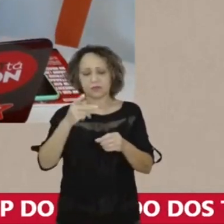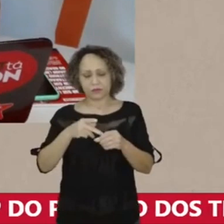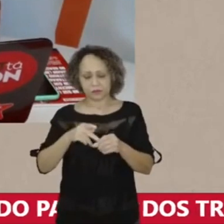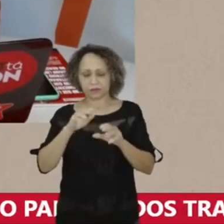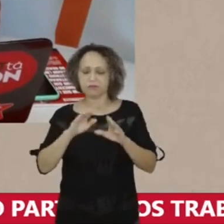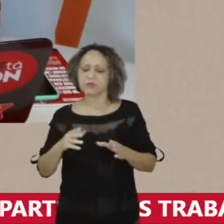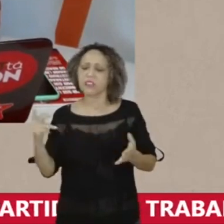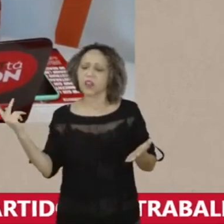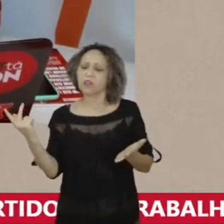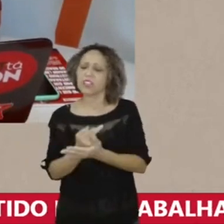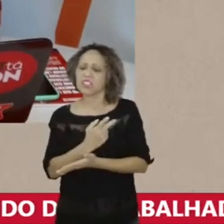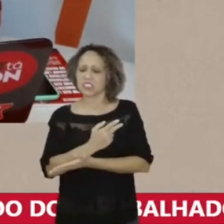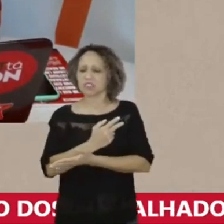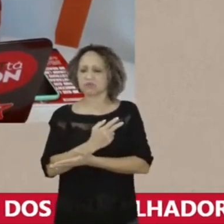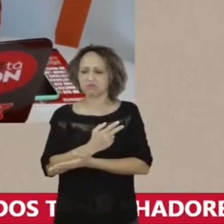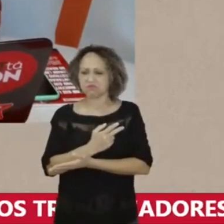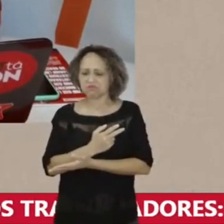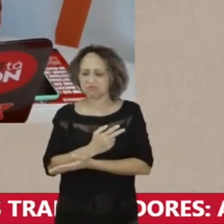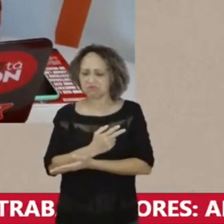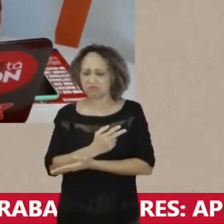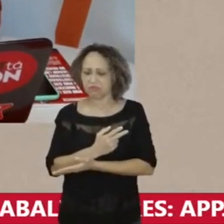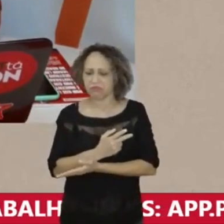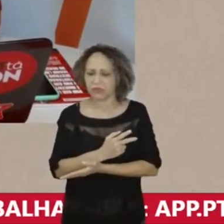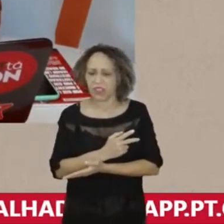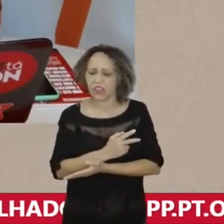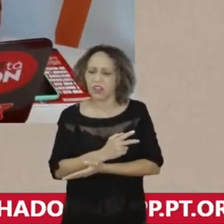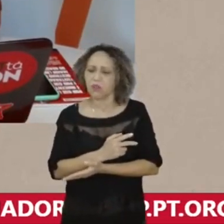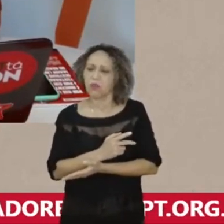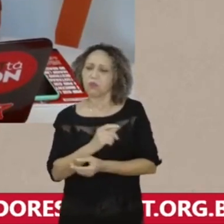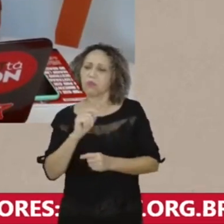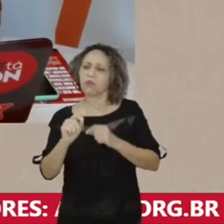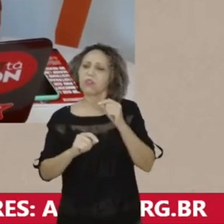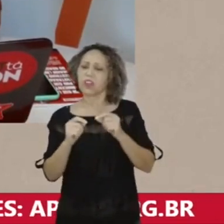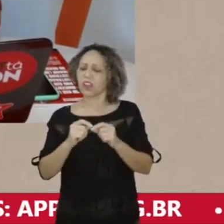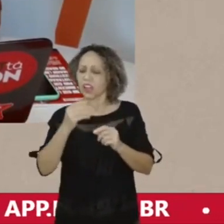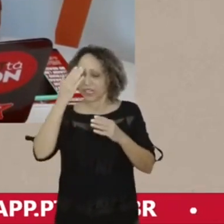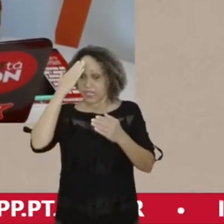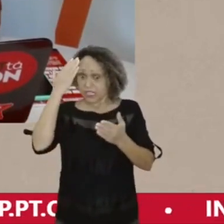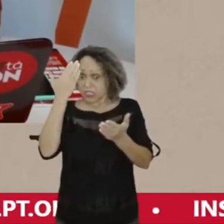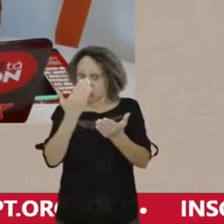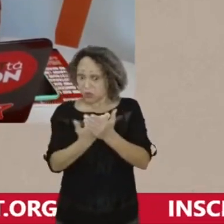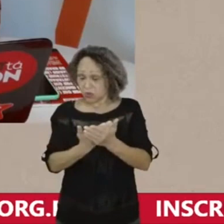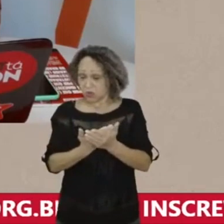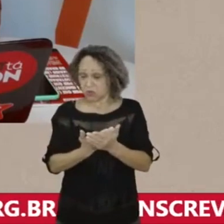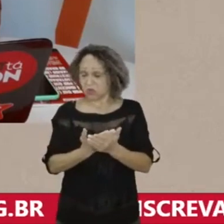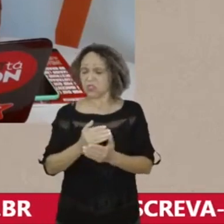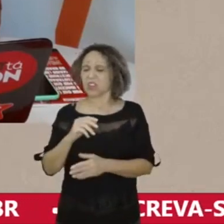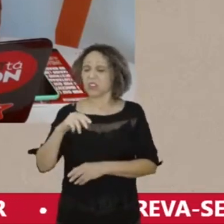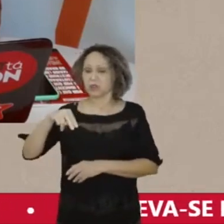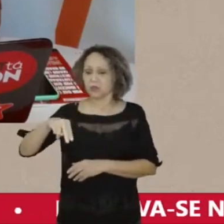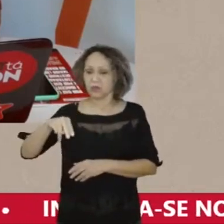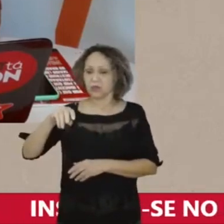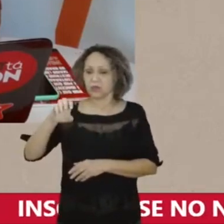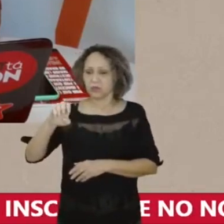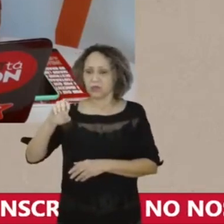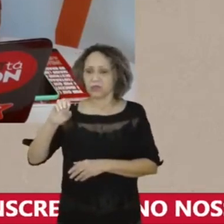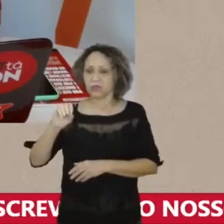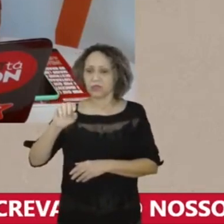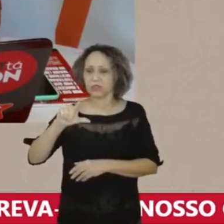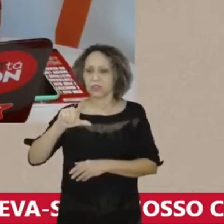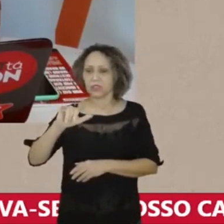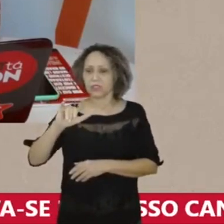liberal, neoliberal, se preferir, em que a Petrobras deixaria de ser pública ou cumprir sua função pública ou social,